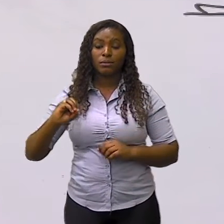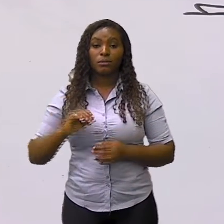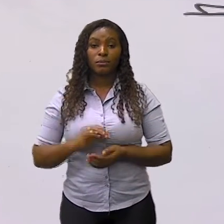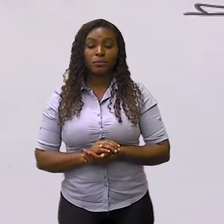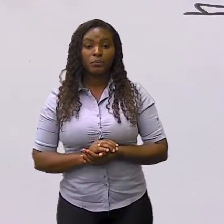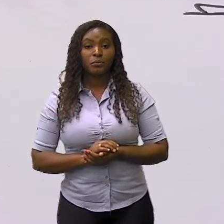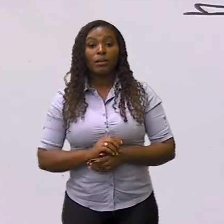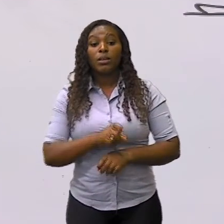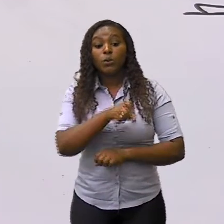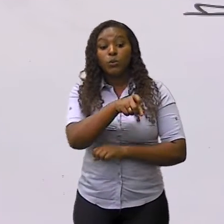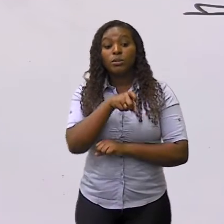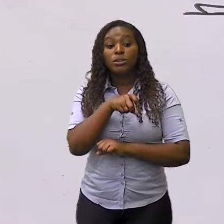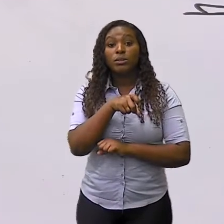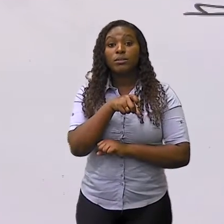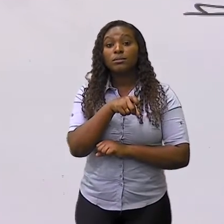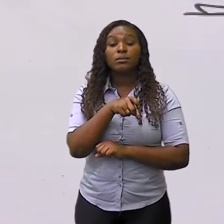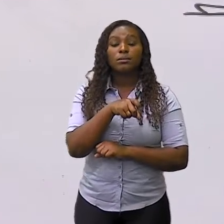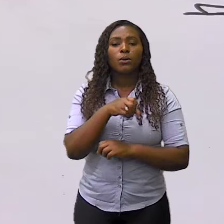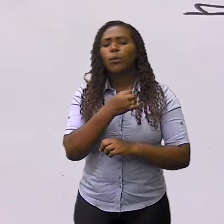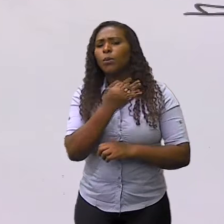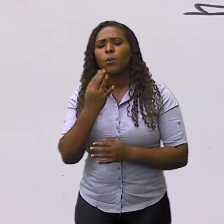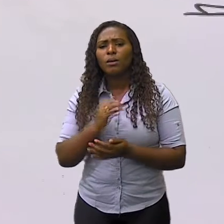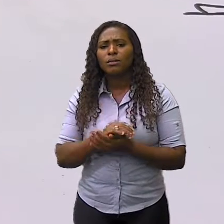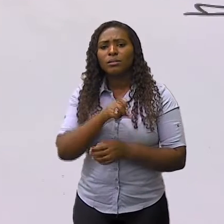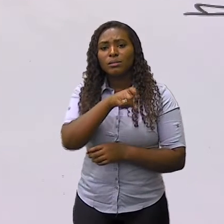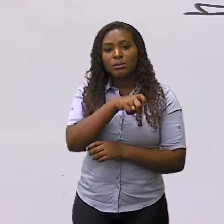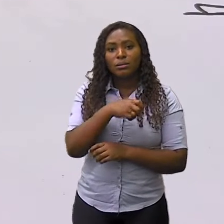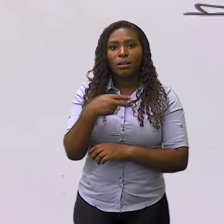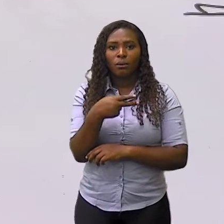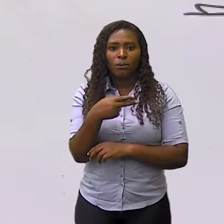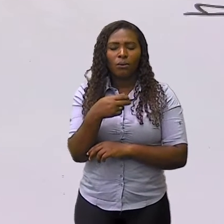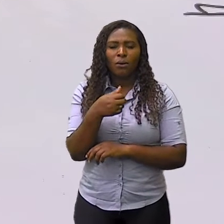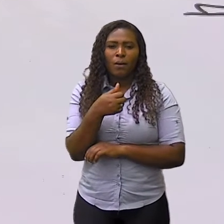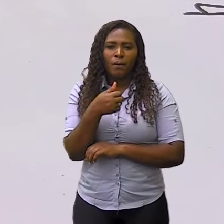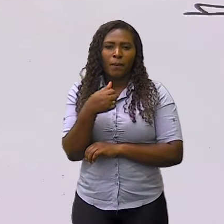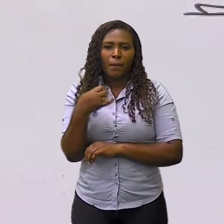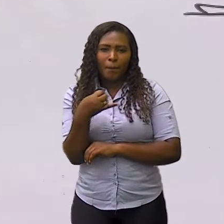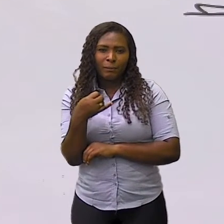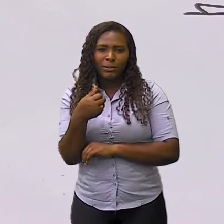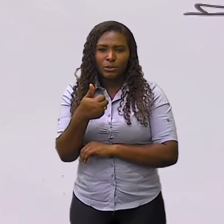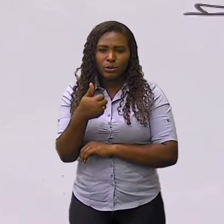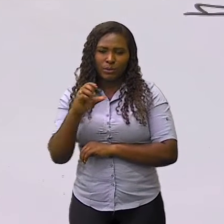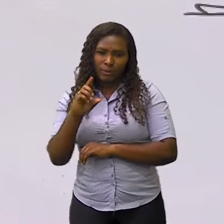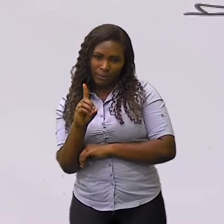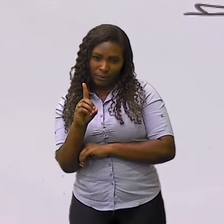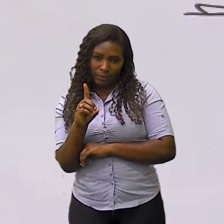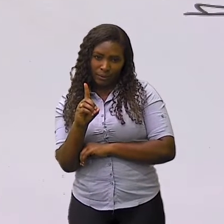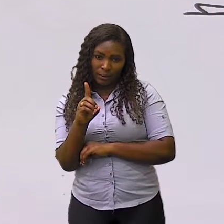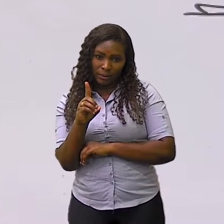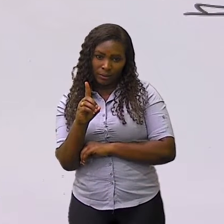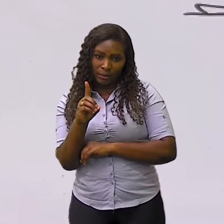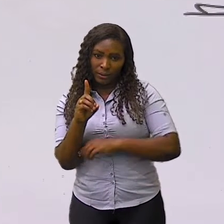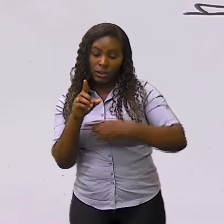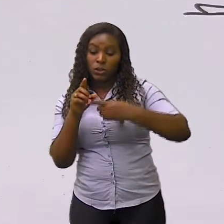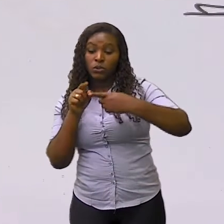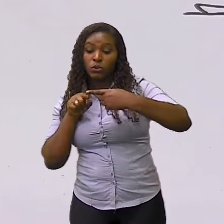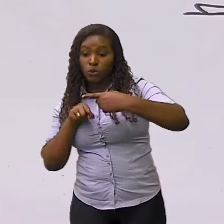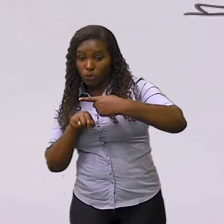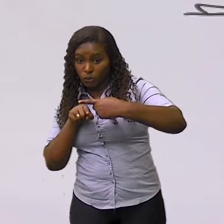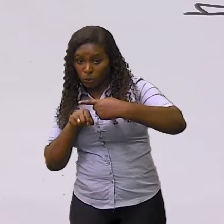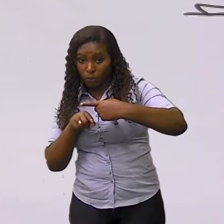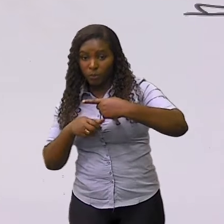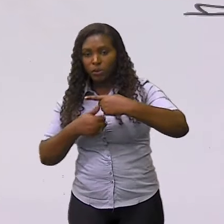2, 4, igual a 0. Mas será que isso, realmente, o delta vai ser 0?